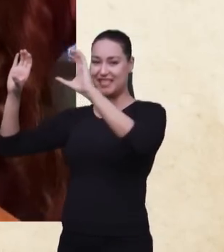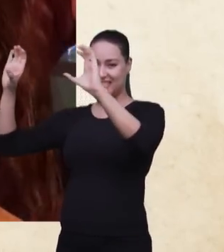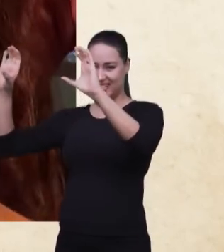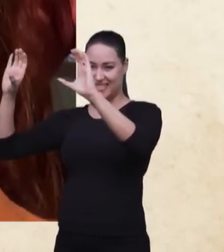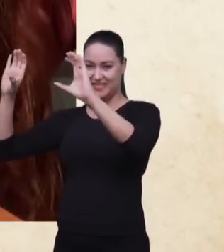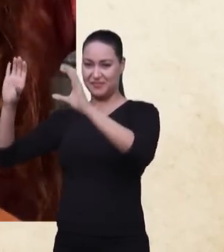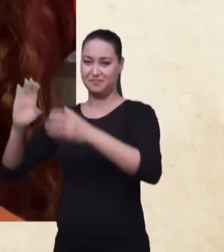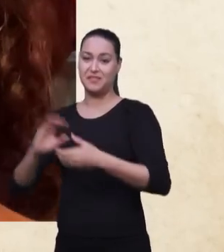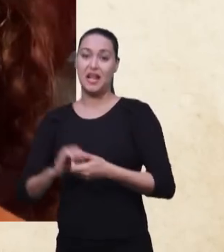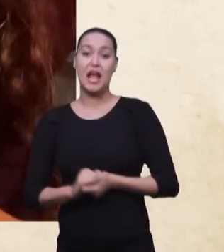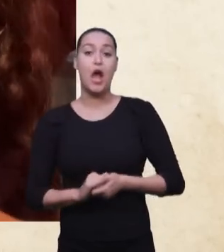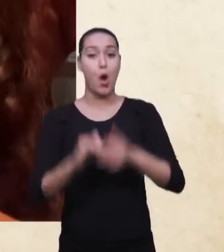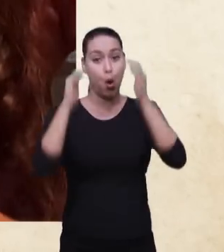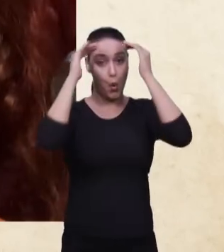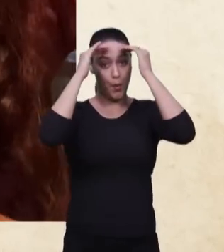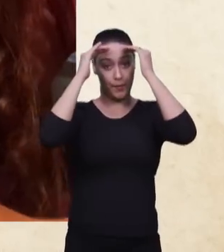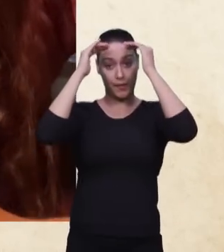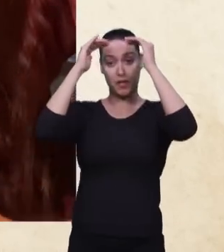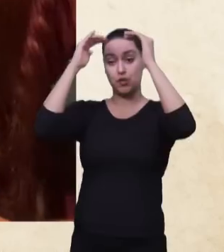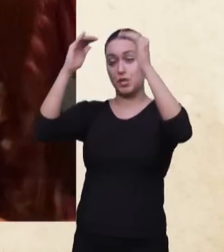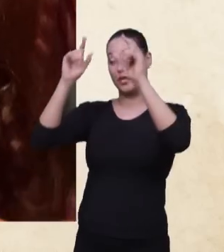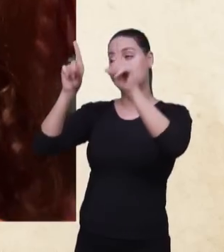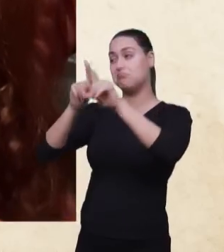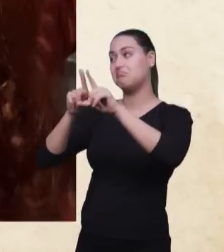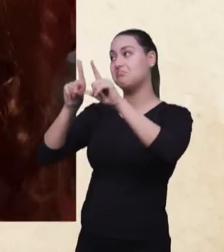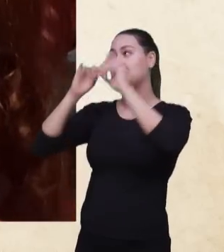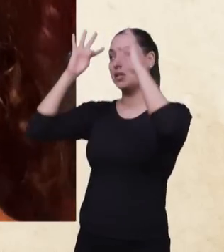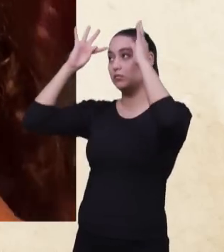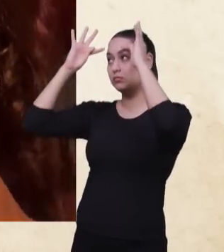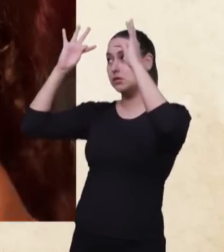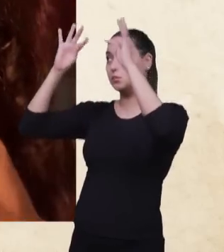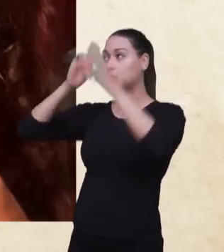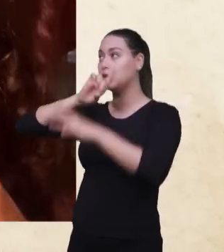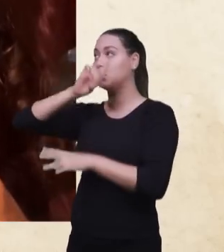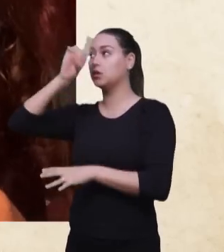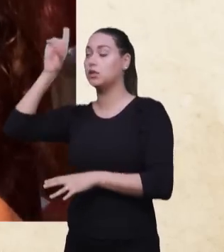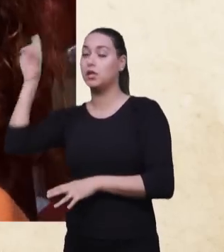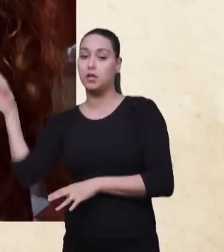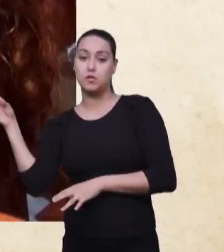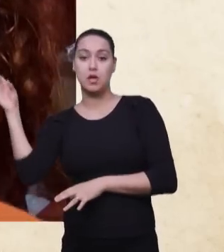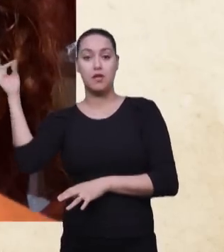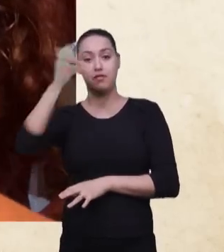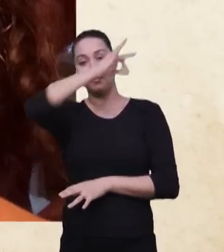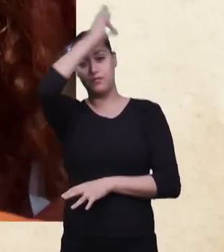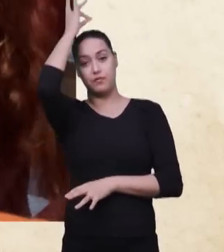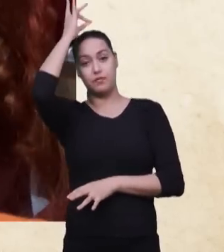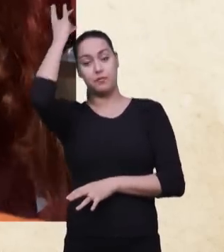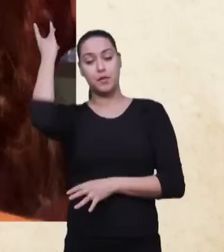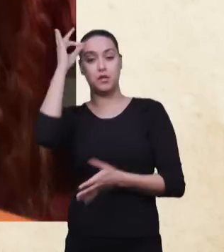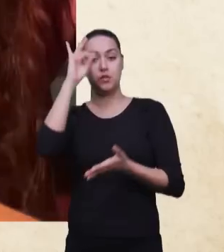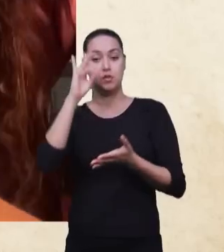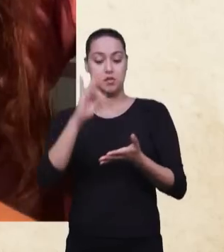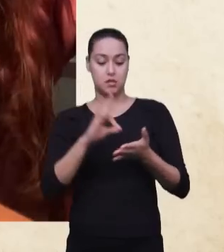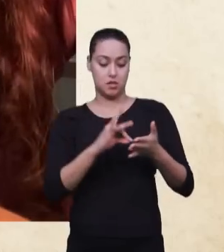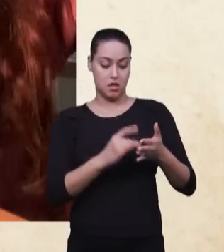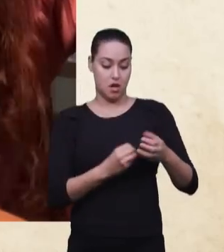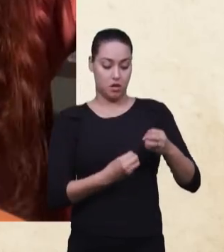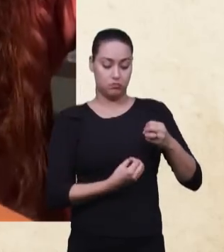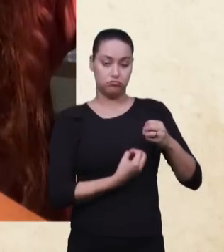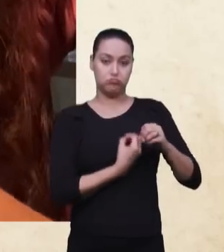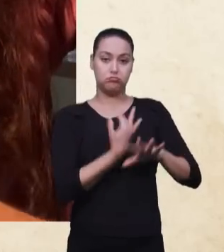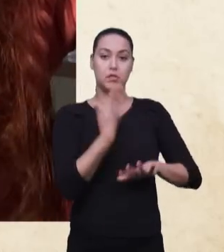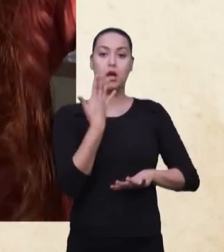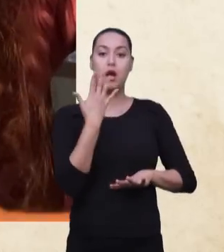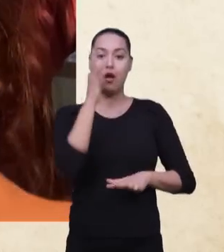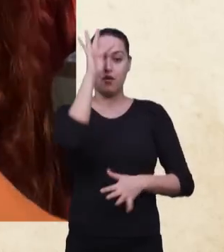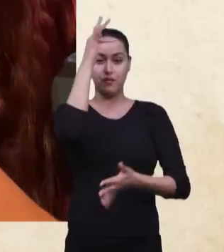transita no caminho da obediência e temor a Deus. A fé genuína é gerada pelo Espírito Santo e entra na vida do homem